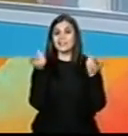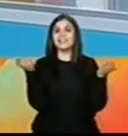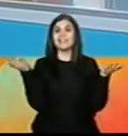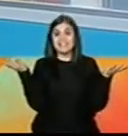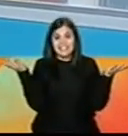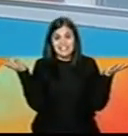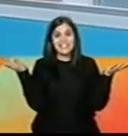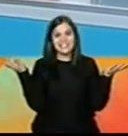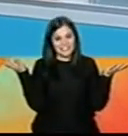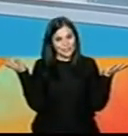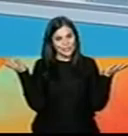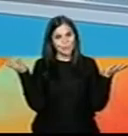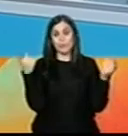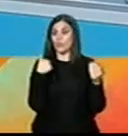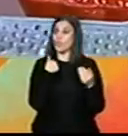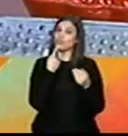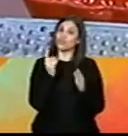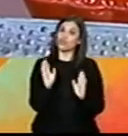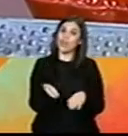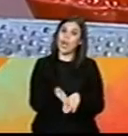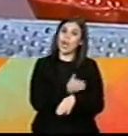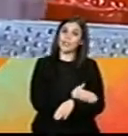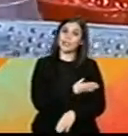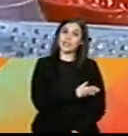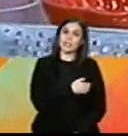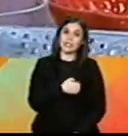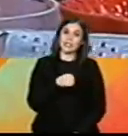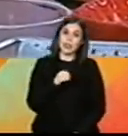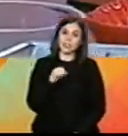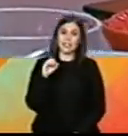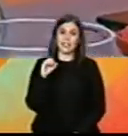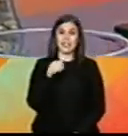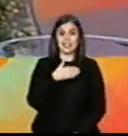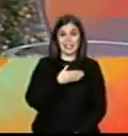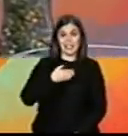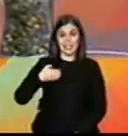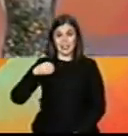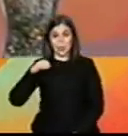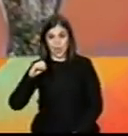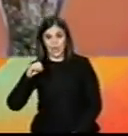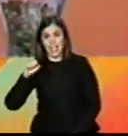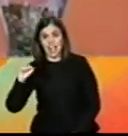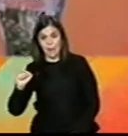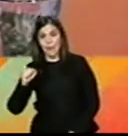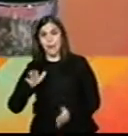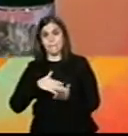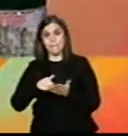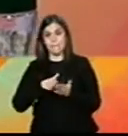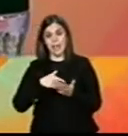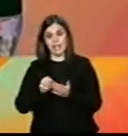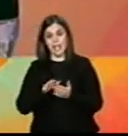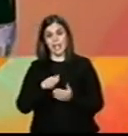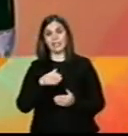E vamos, portanto, como eu dizia, para as 150 gramas de manteiga, cerca de 75 gramas de água,